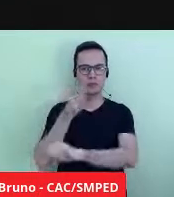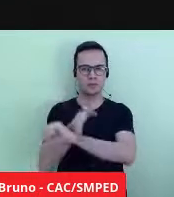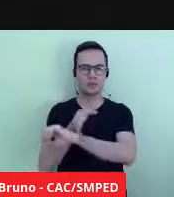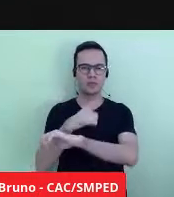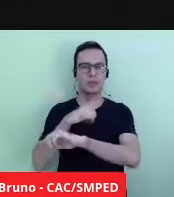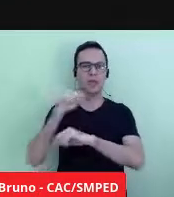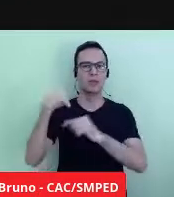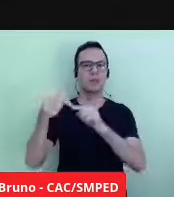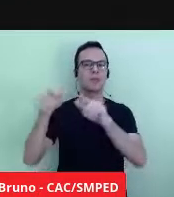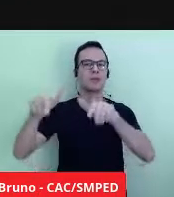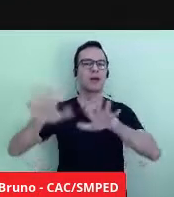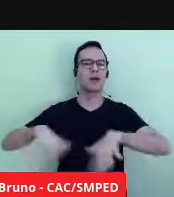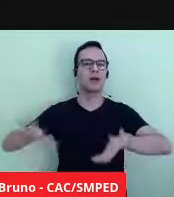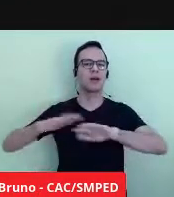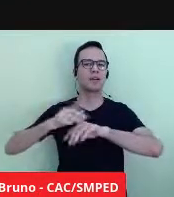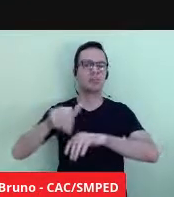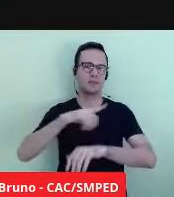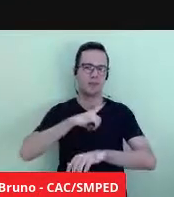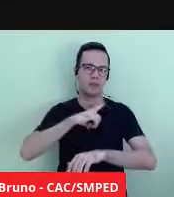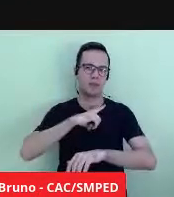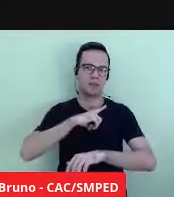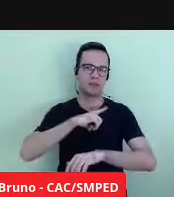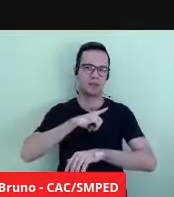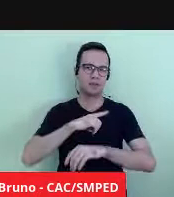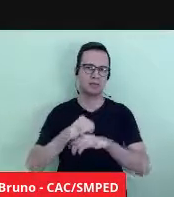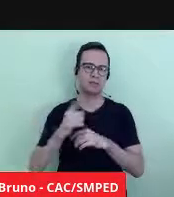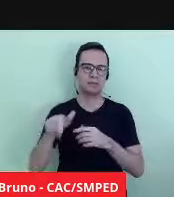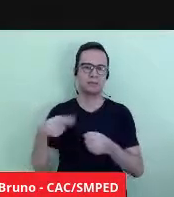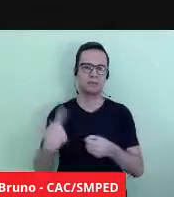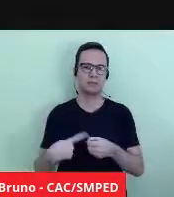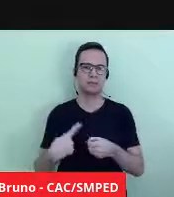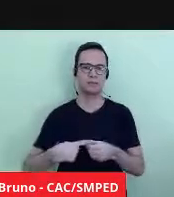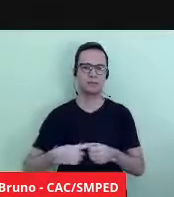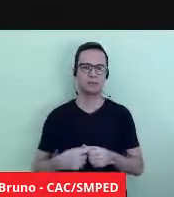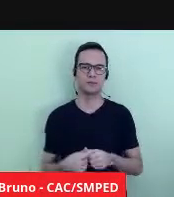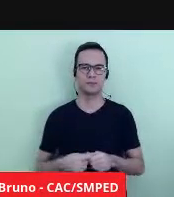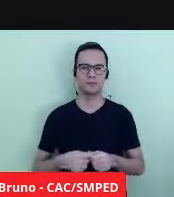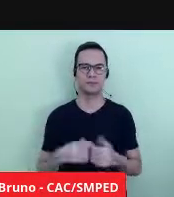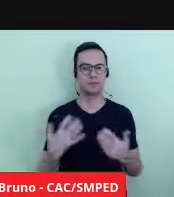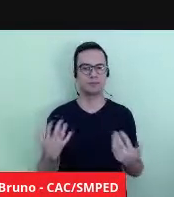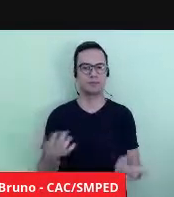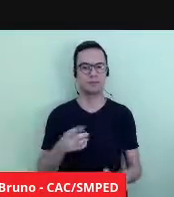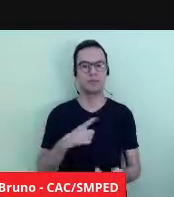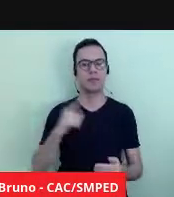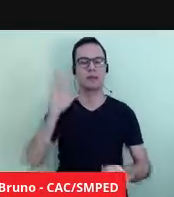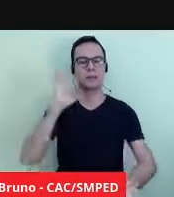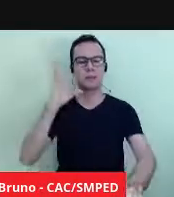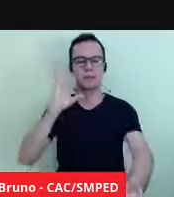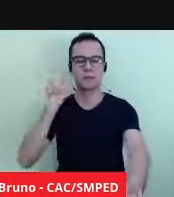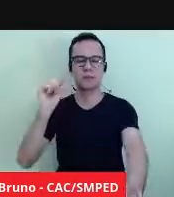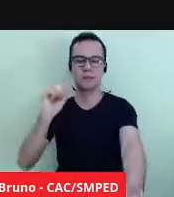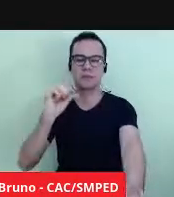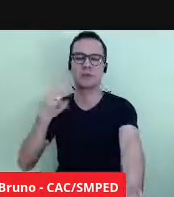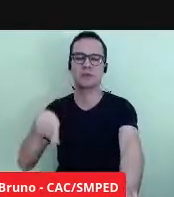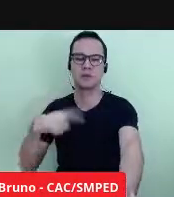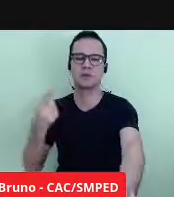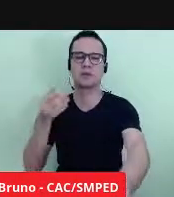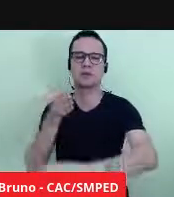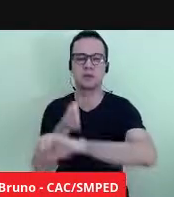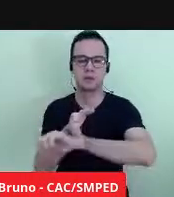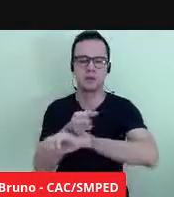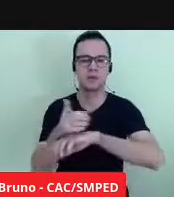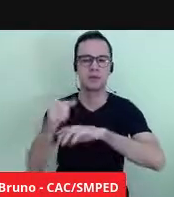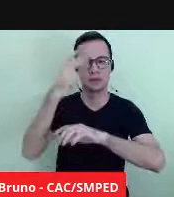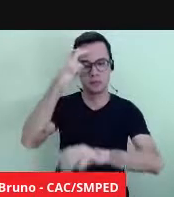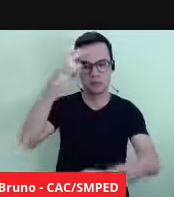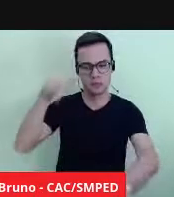de territórios que a gente tem na cidade. E aí, pensando um pouquinho nessa questão da acessibilidade e cultura na